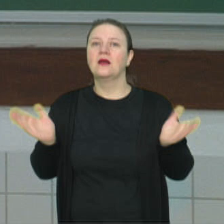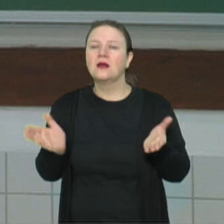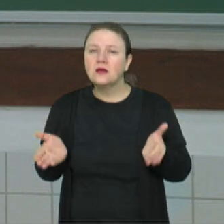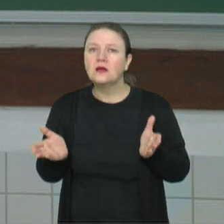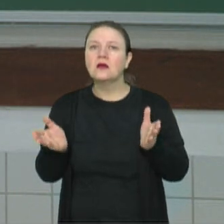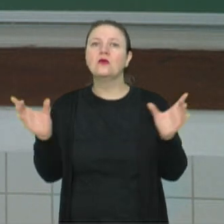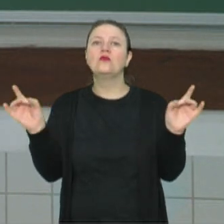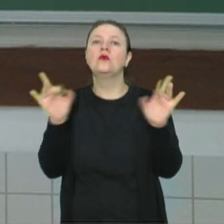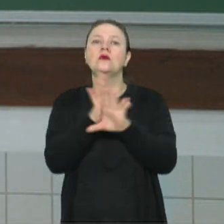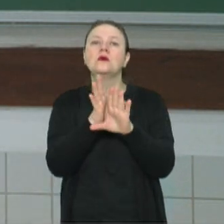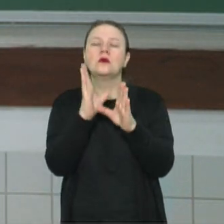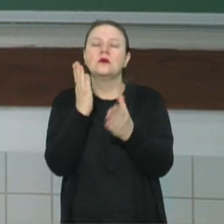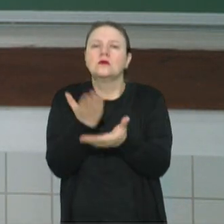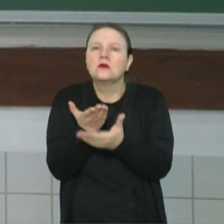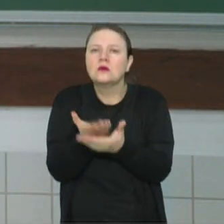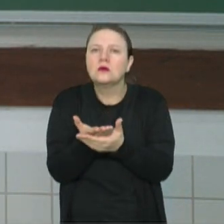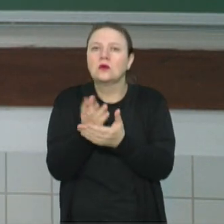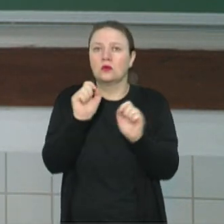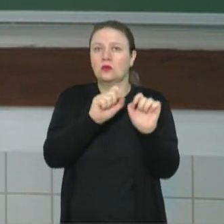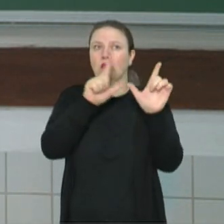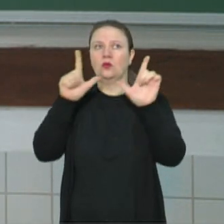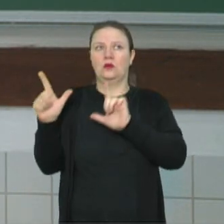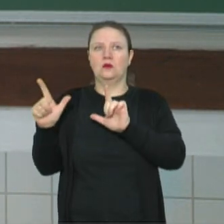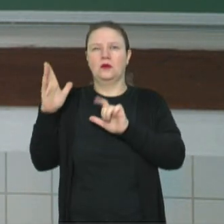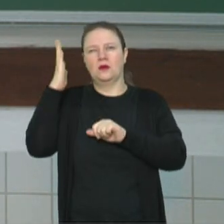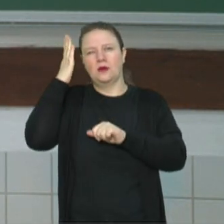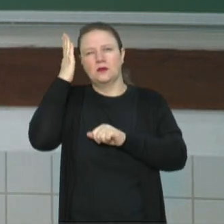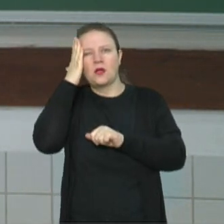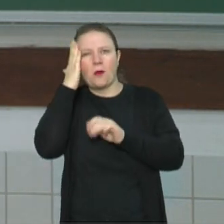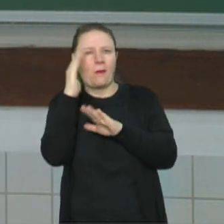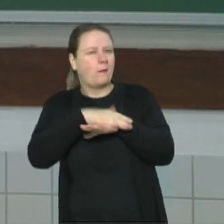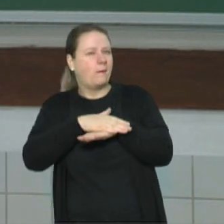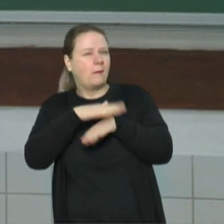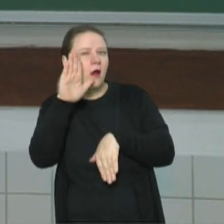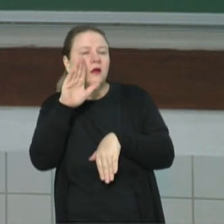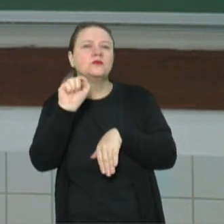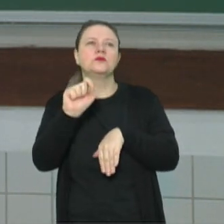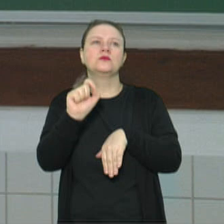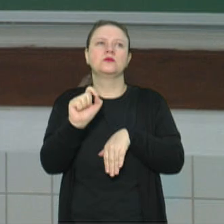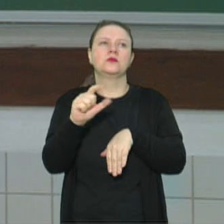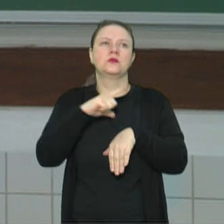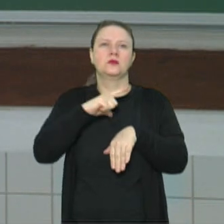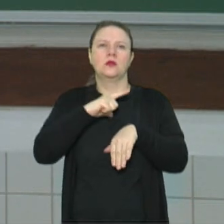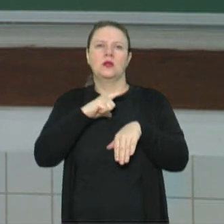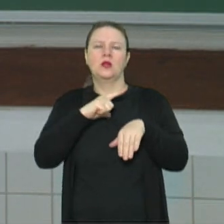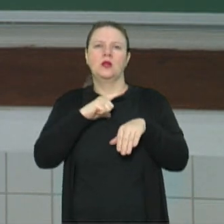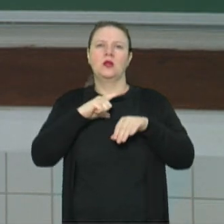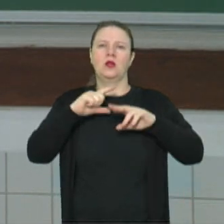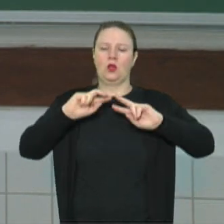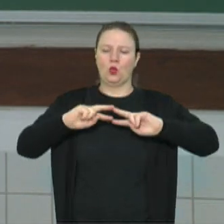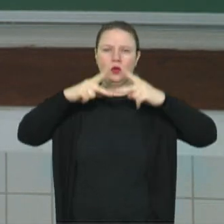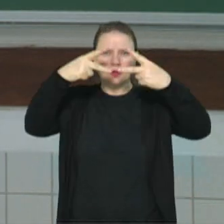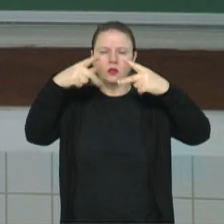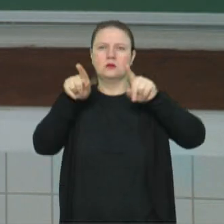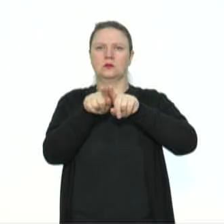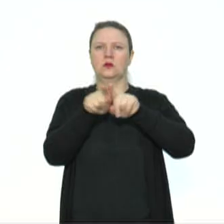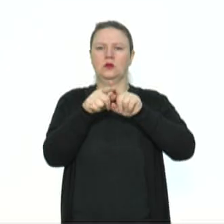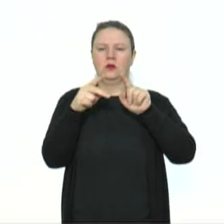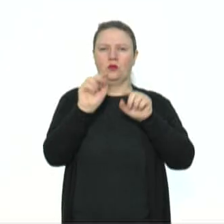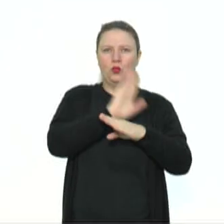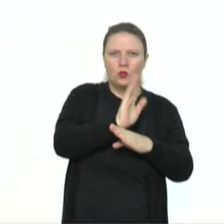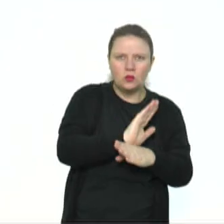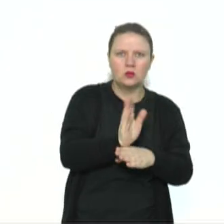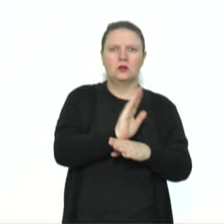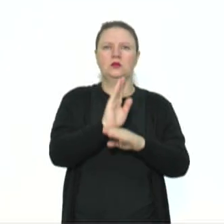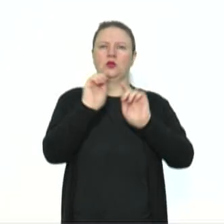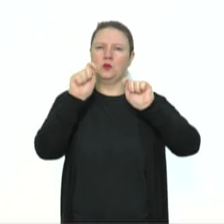para fecharmos a nossa aula, eu trago para vocês o quadro Saiba Mais. Dentro do quadro Saiba Mais, tem também vídeos. Assim que vocês baixarem o material, já